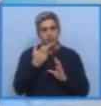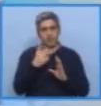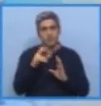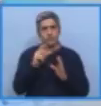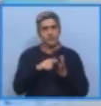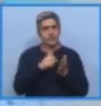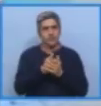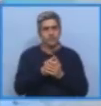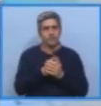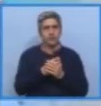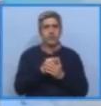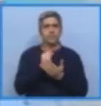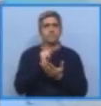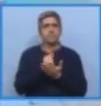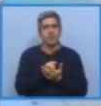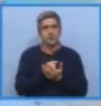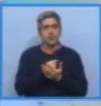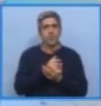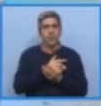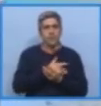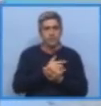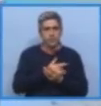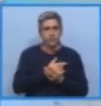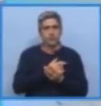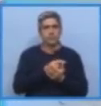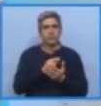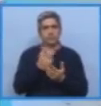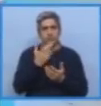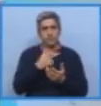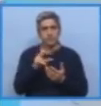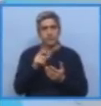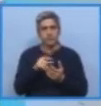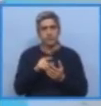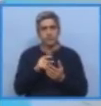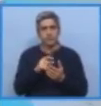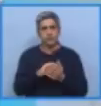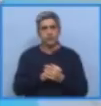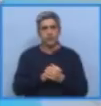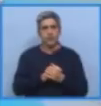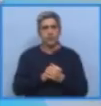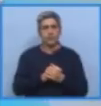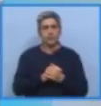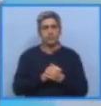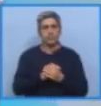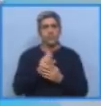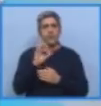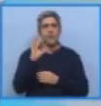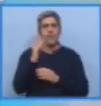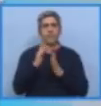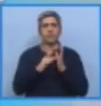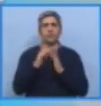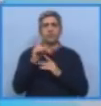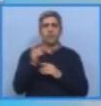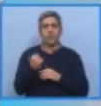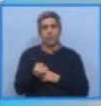para sempre. São a marca do amor, esta eternidade e esta perpetuidade. Quando Jesus